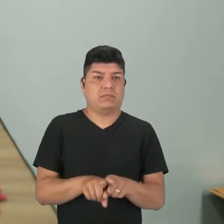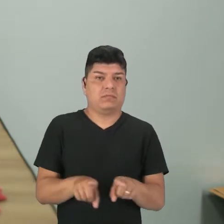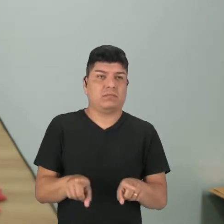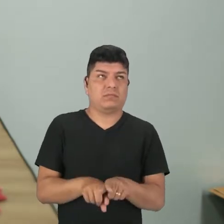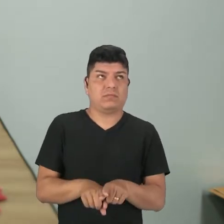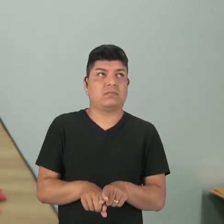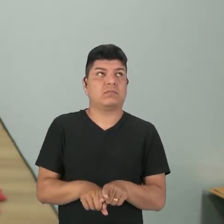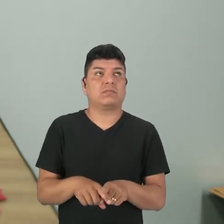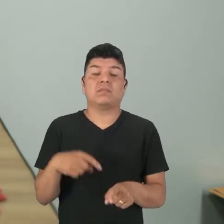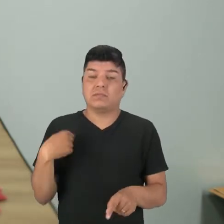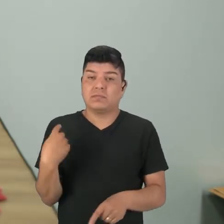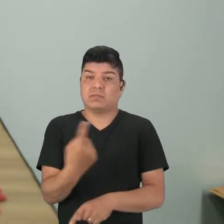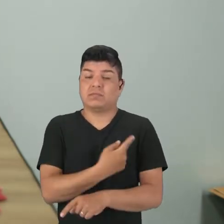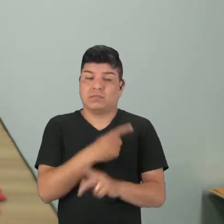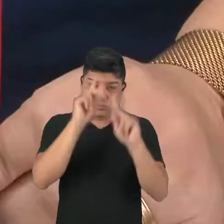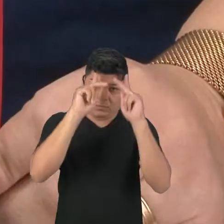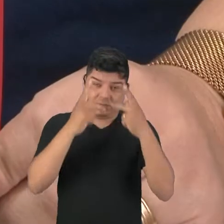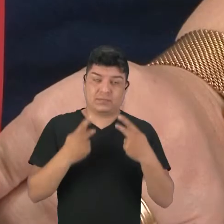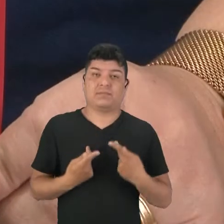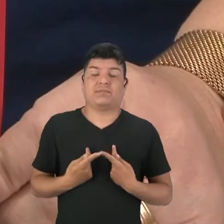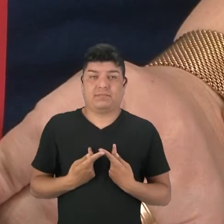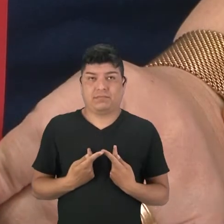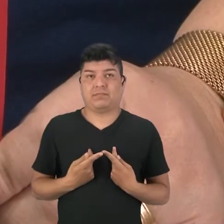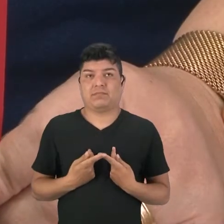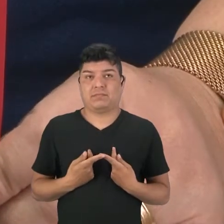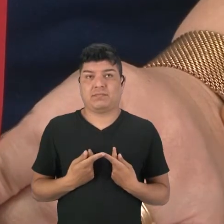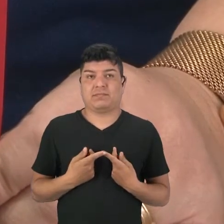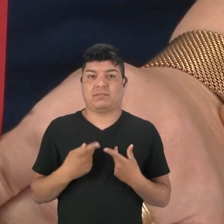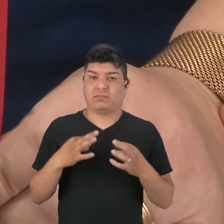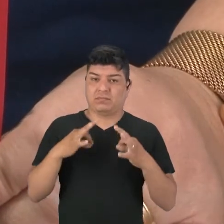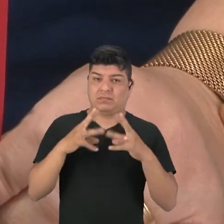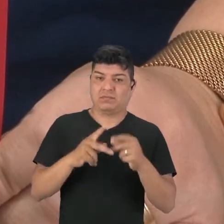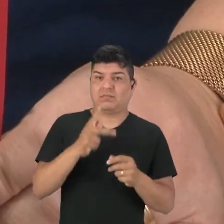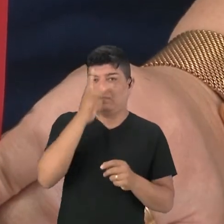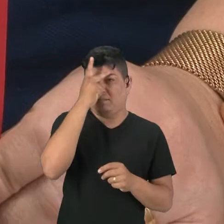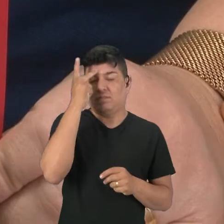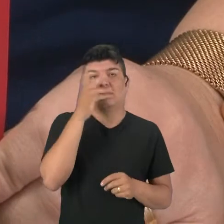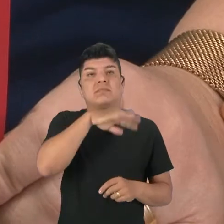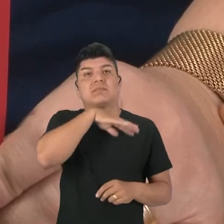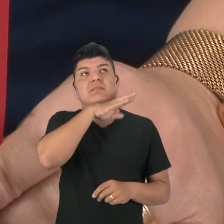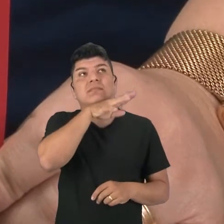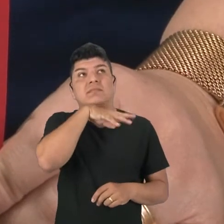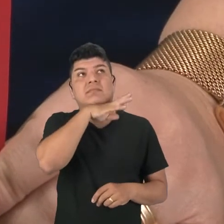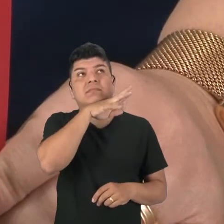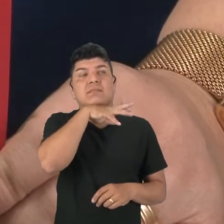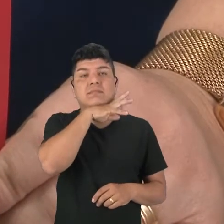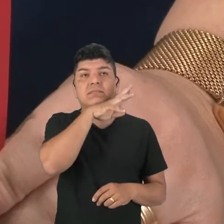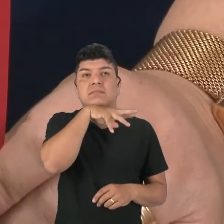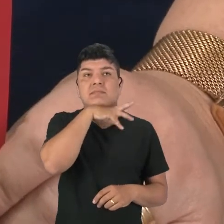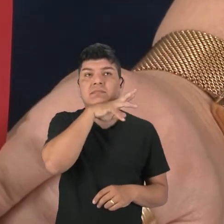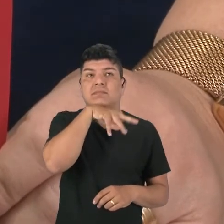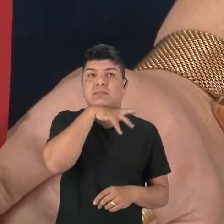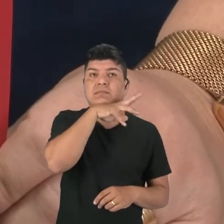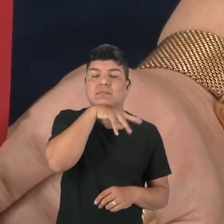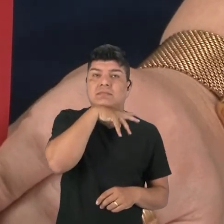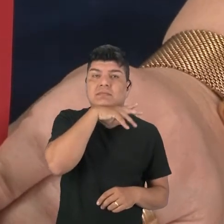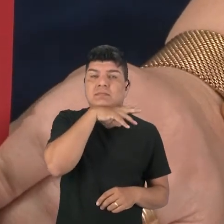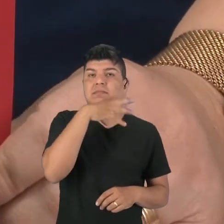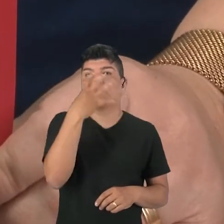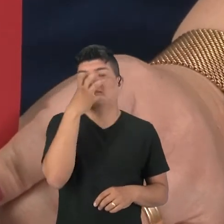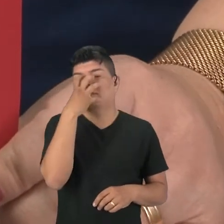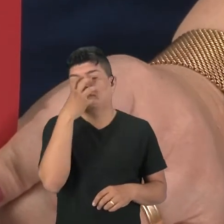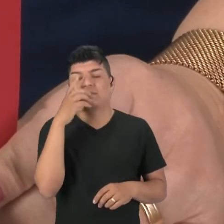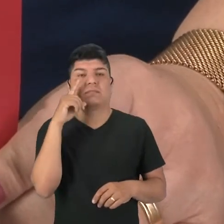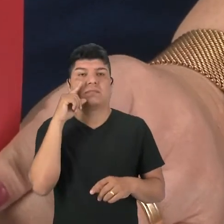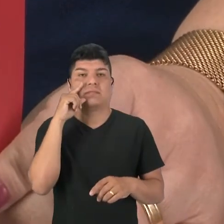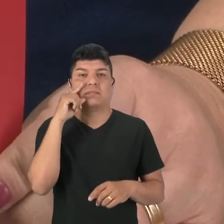né, nós, seres humanos, todas as pessoas, os animais, né, os nossos bichinhos de